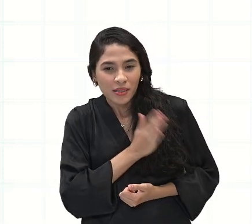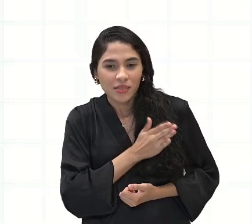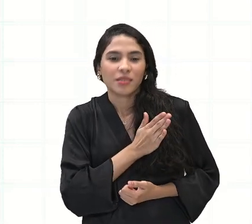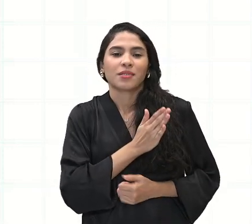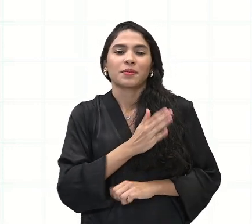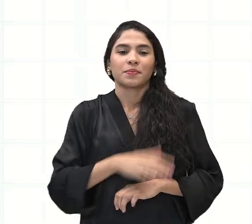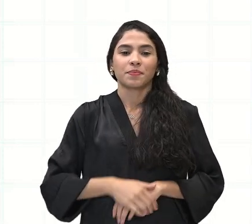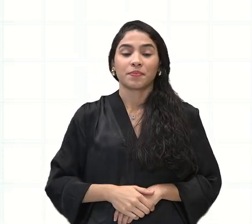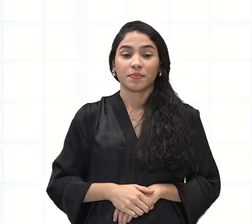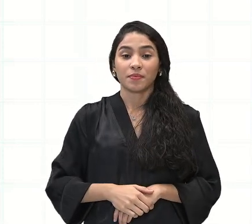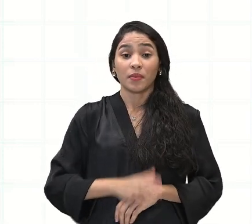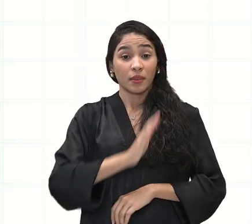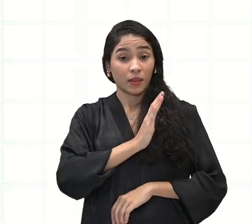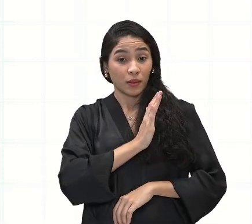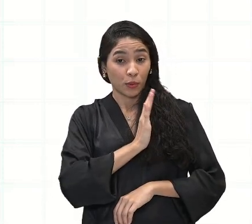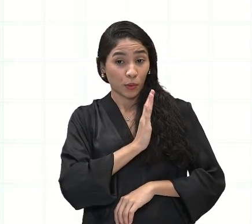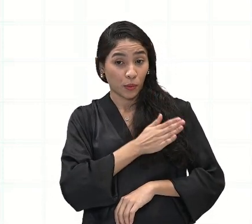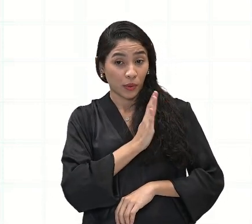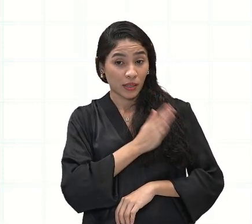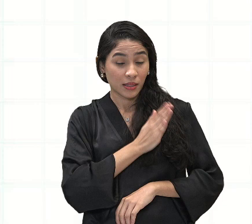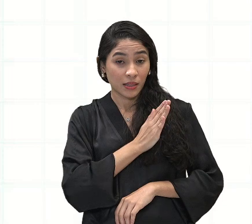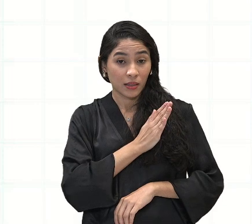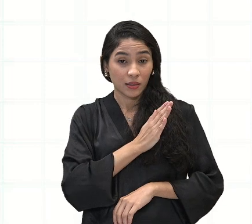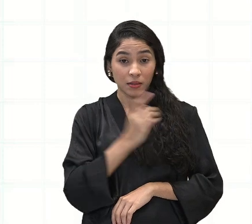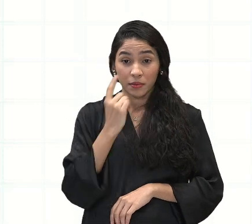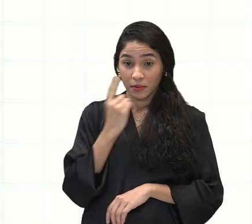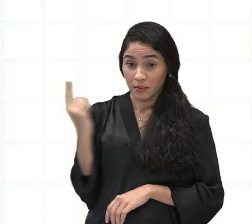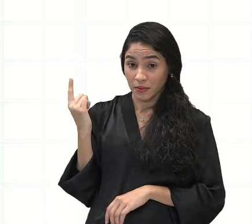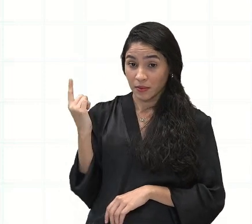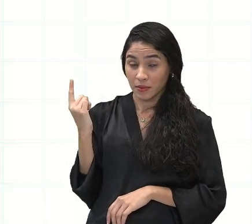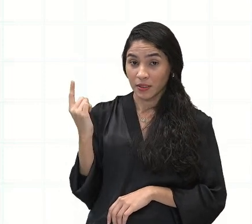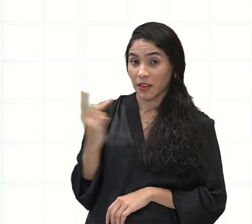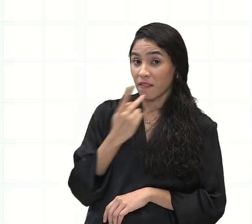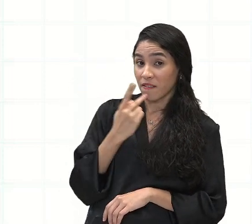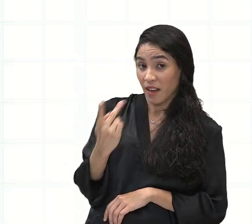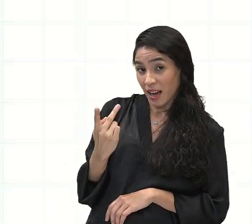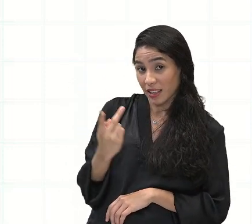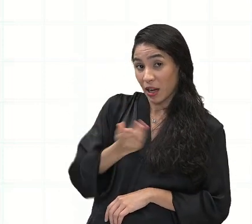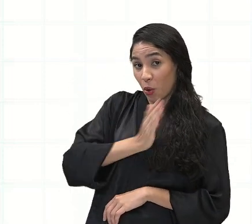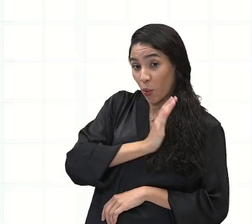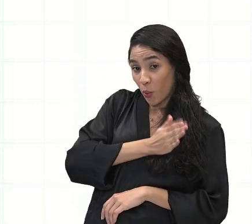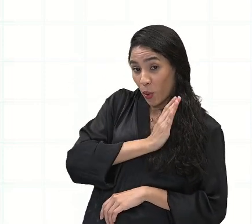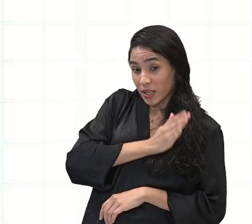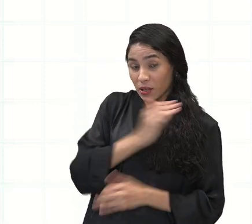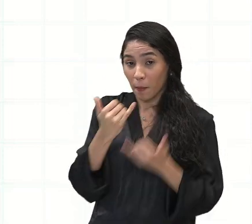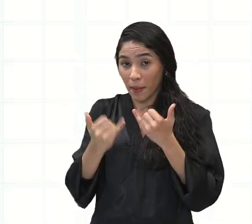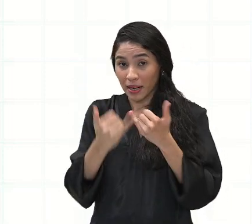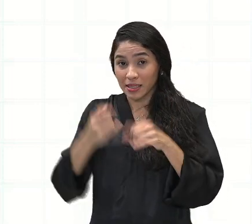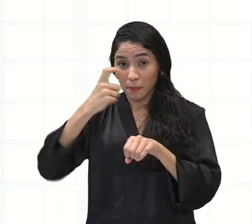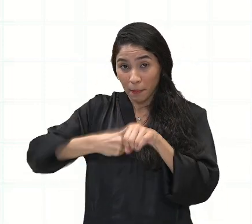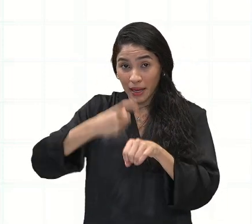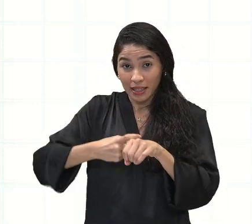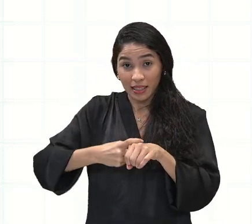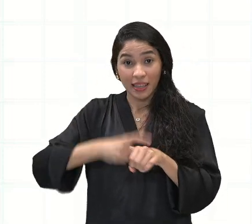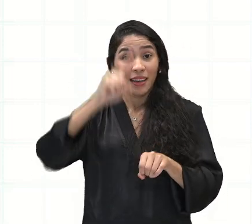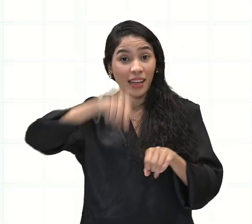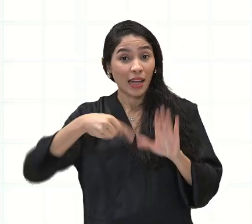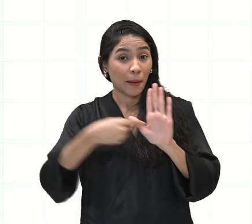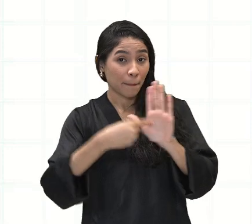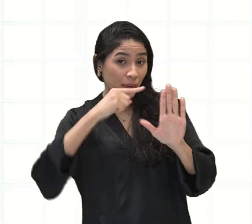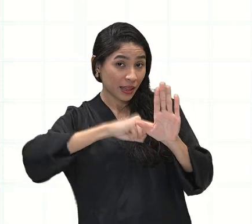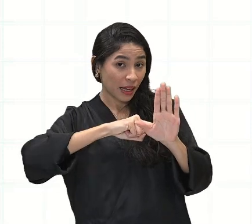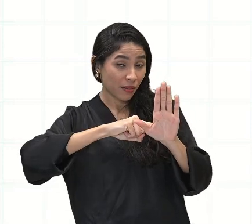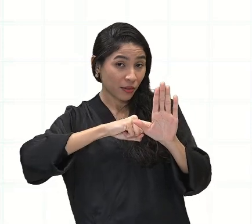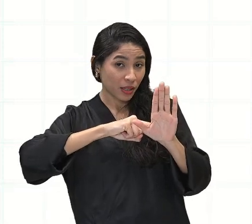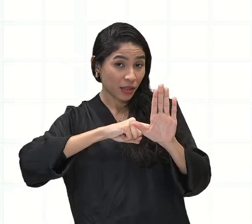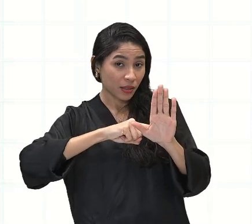aqui coração e diz que o coração é de pedra. É uma metáfora porque é essa comparação implícita.